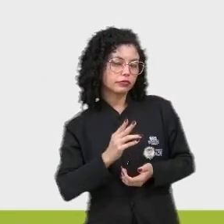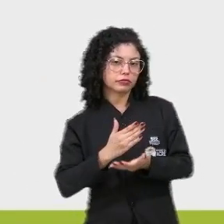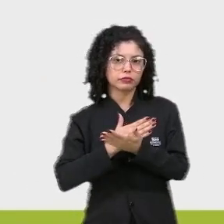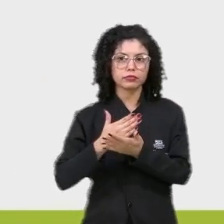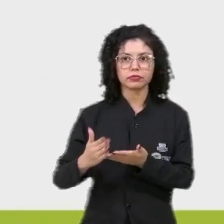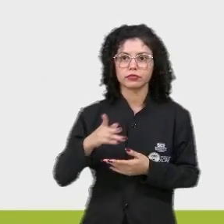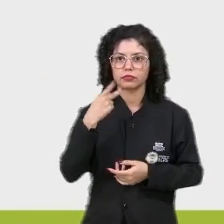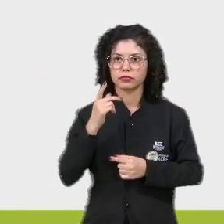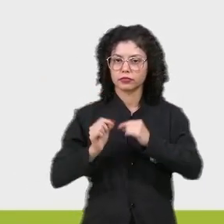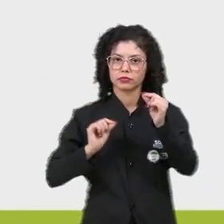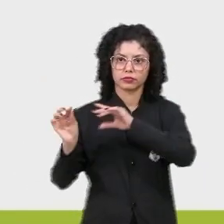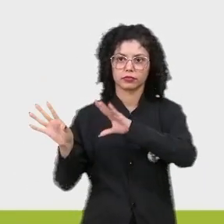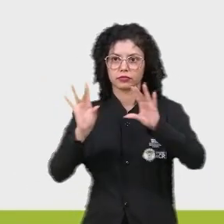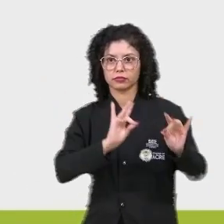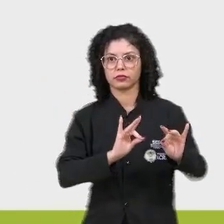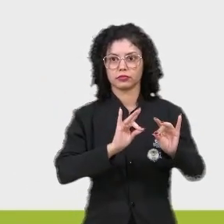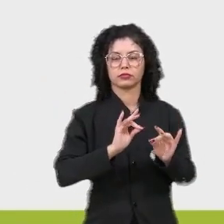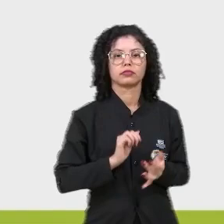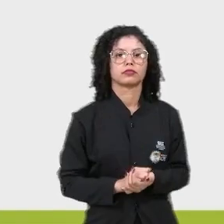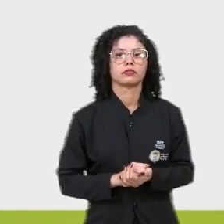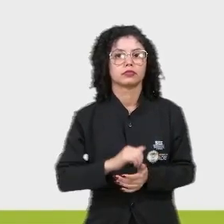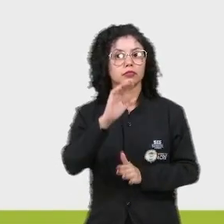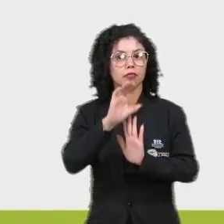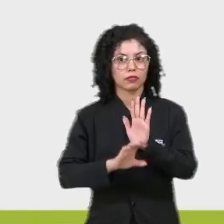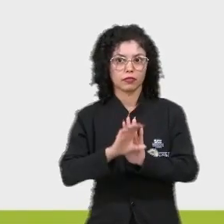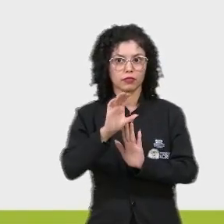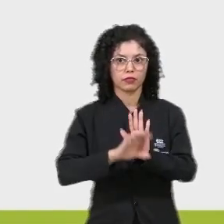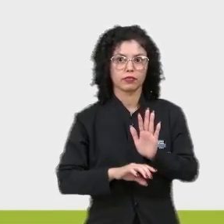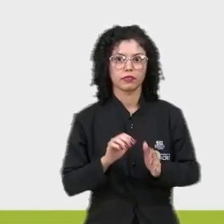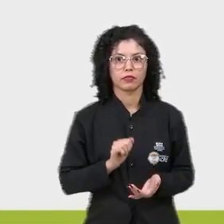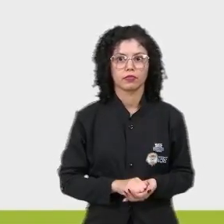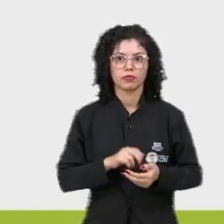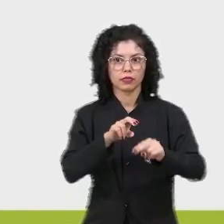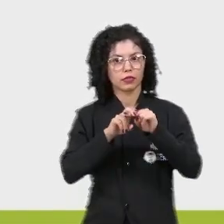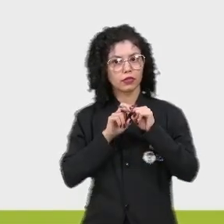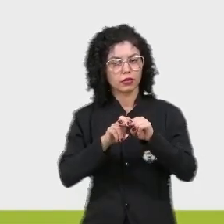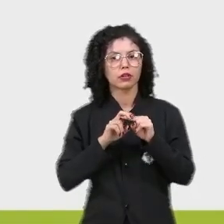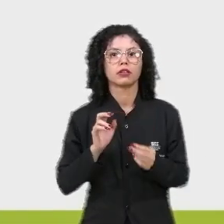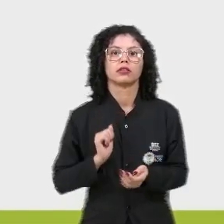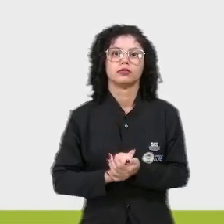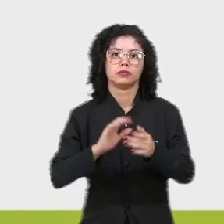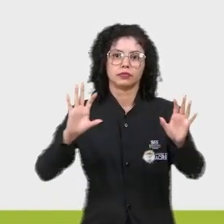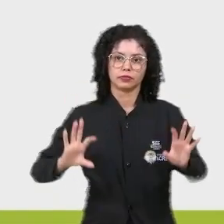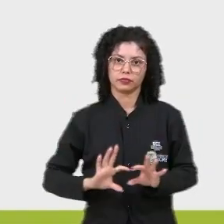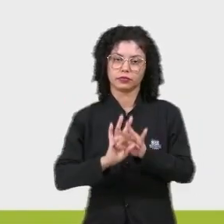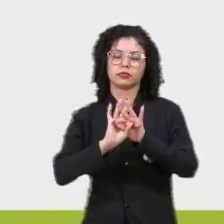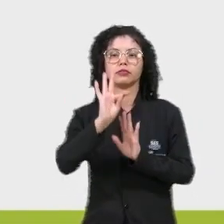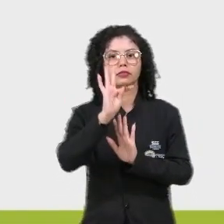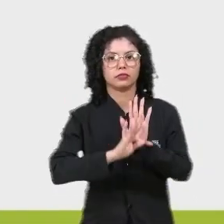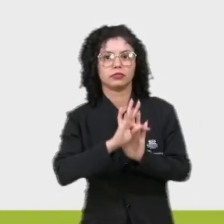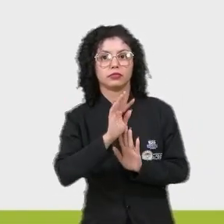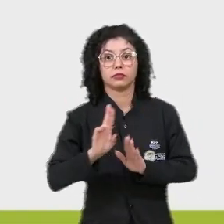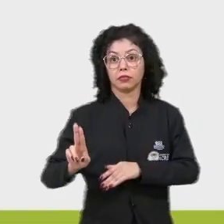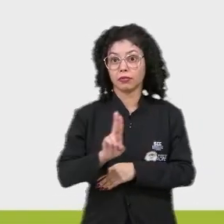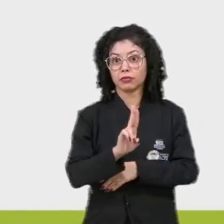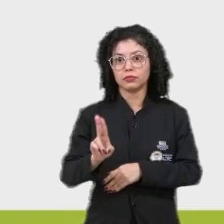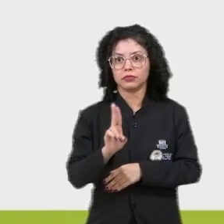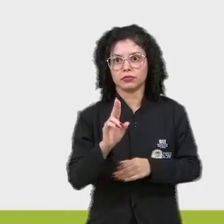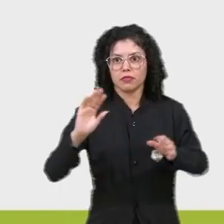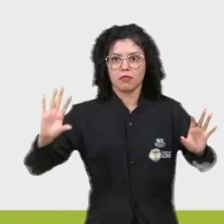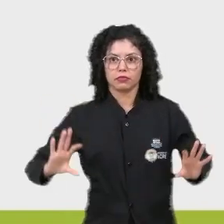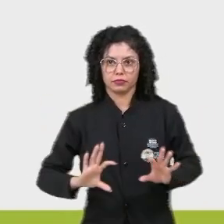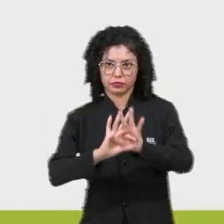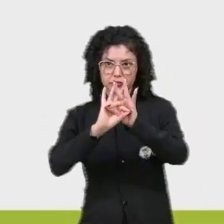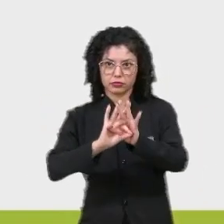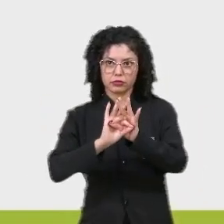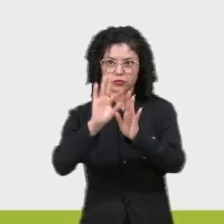começa trazendo aí uma definição. Portanto, intertextualidade é o nome dado